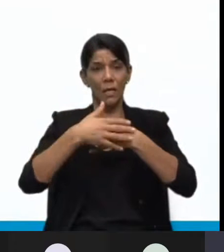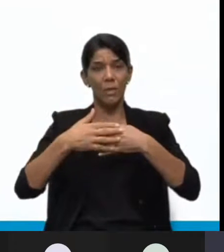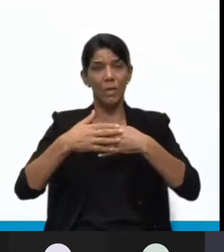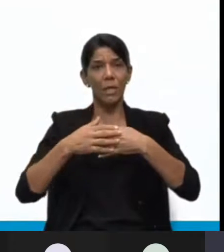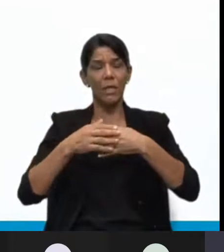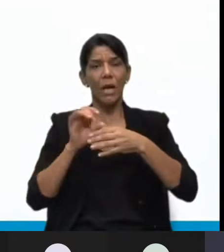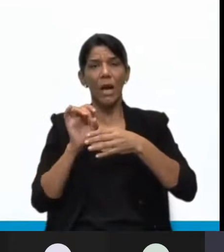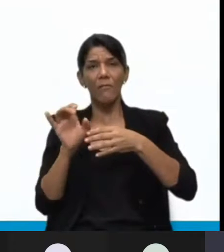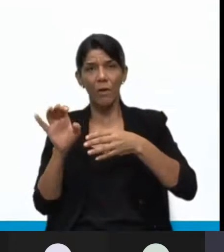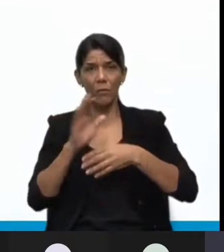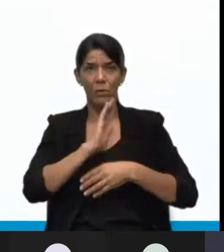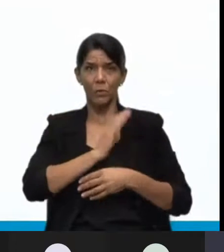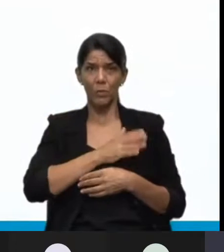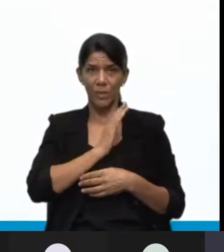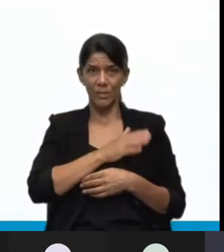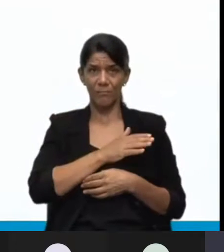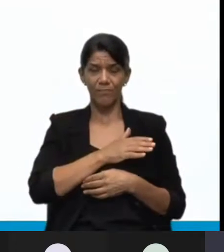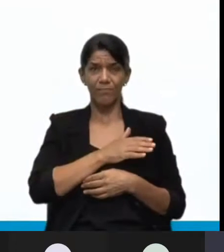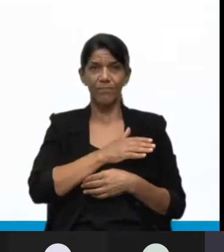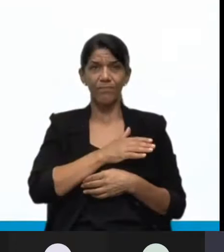as válvulas cardíacas, tá?